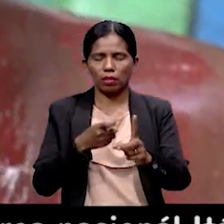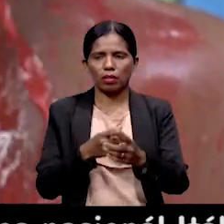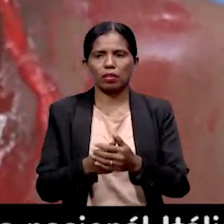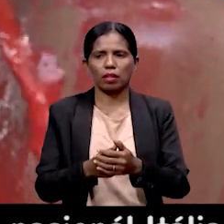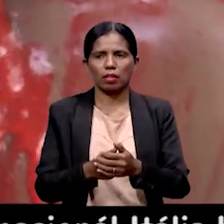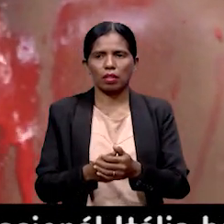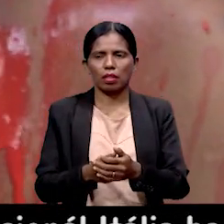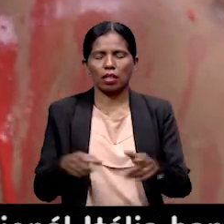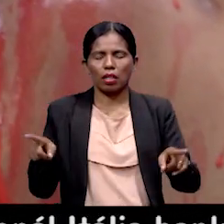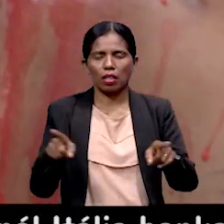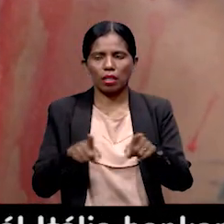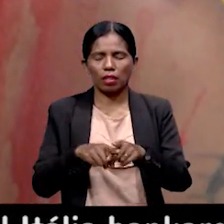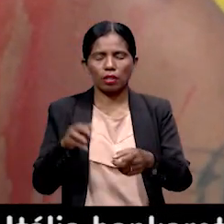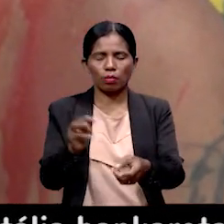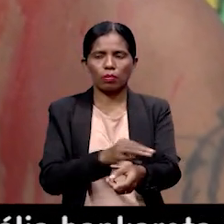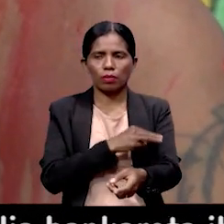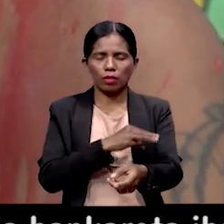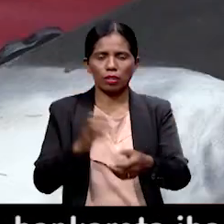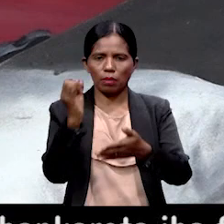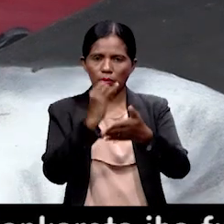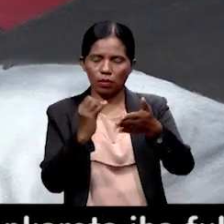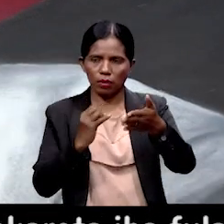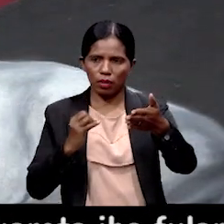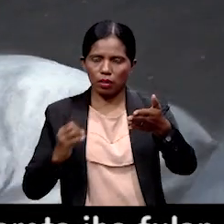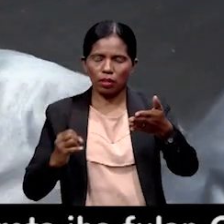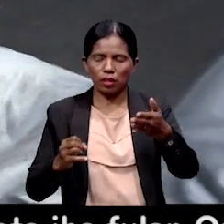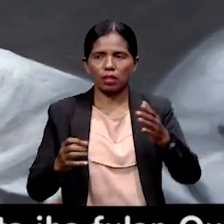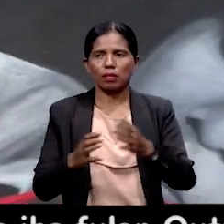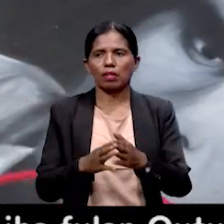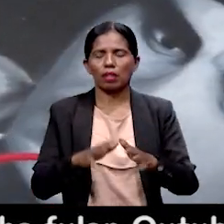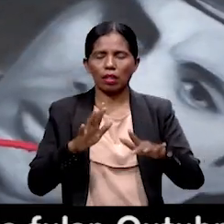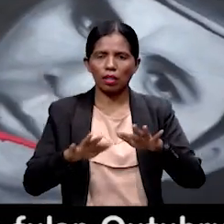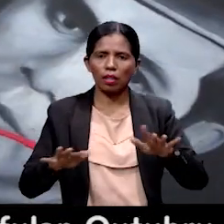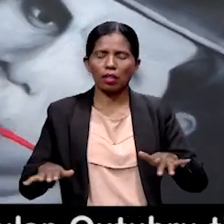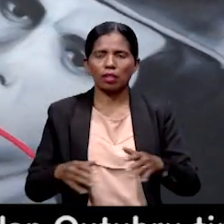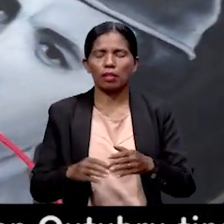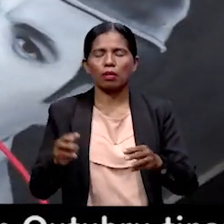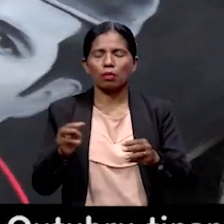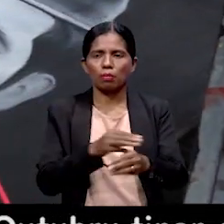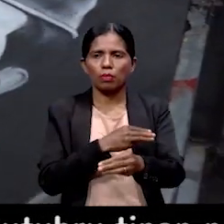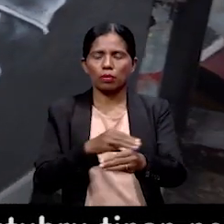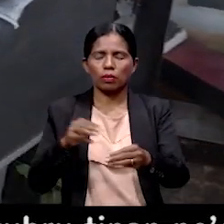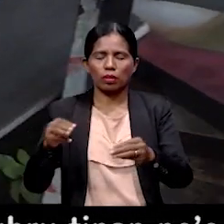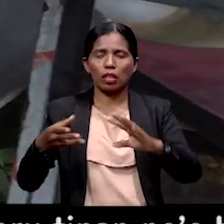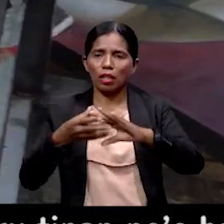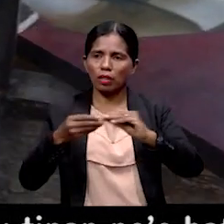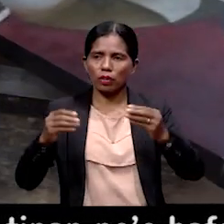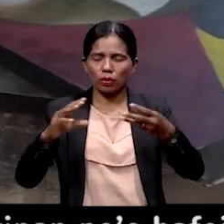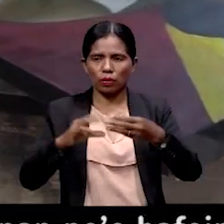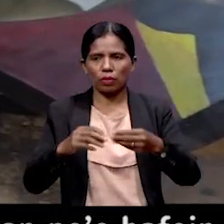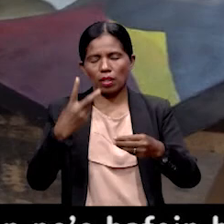artística hanesa música, pintura, teatro, dadolin, aignanoi, escultura. Inclui halo